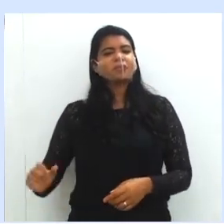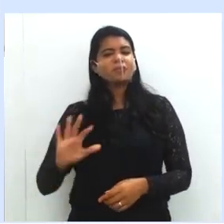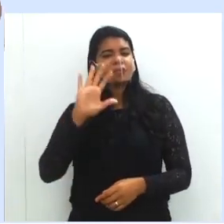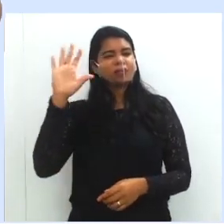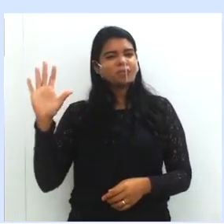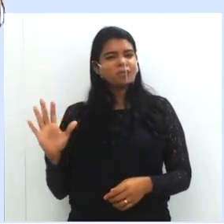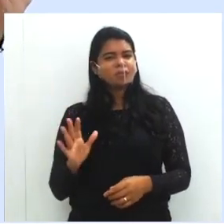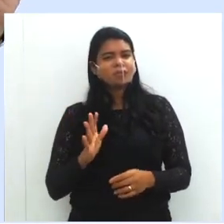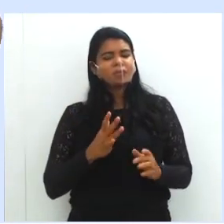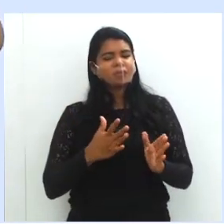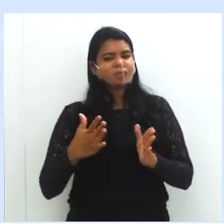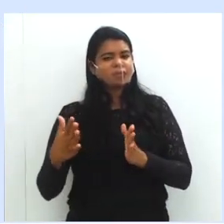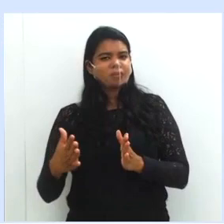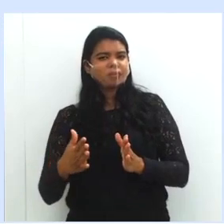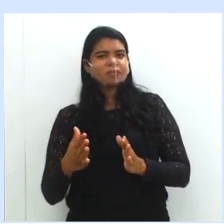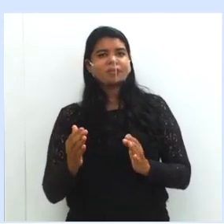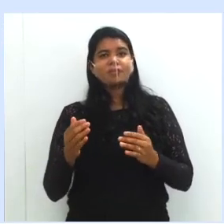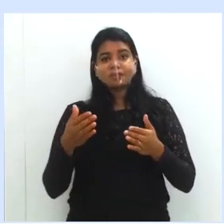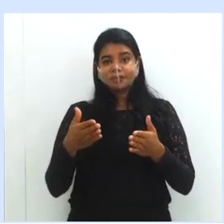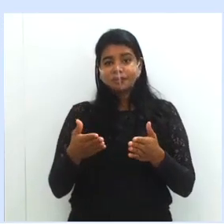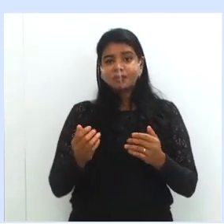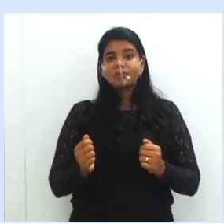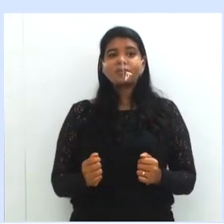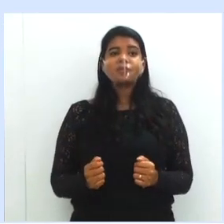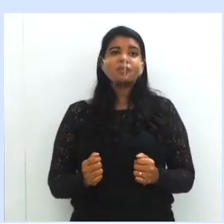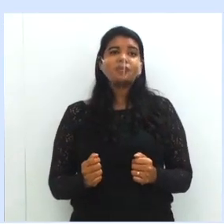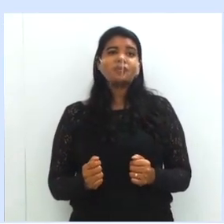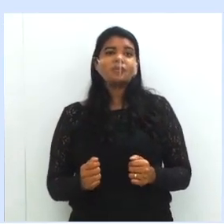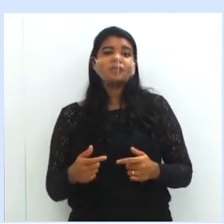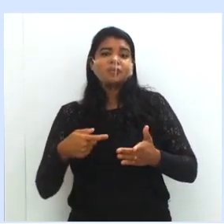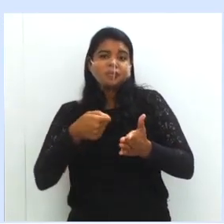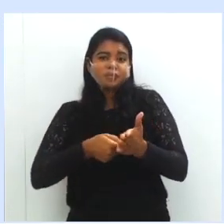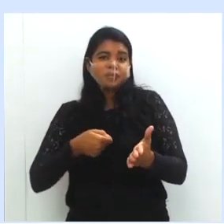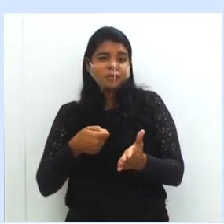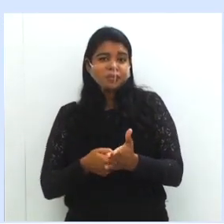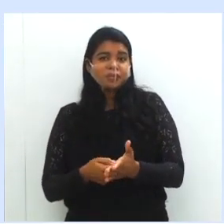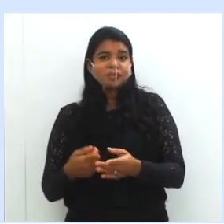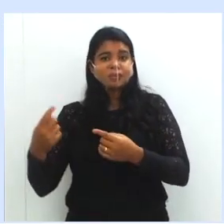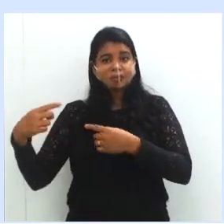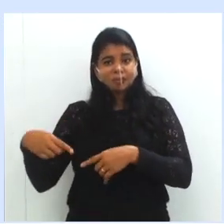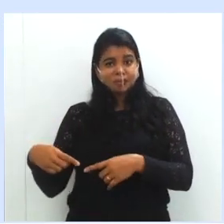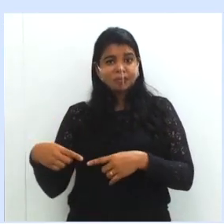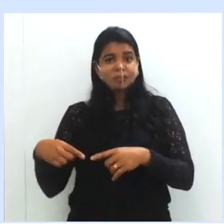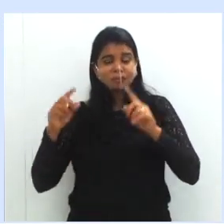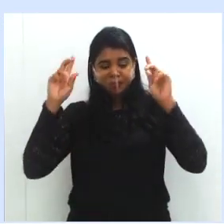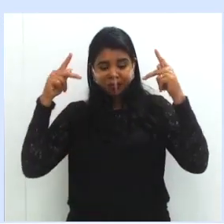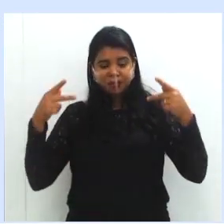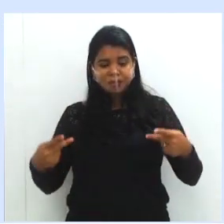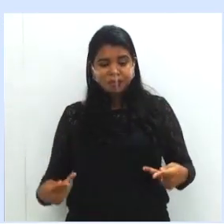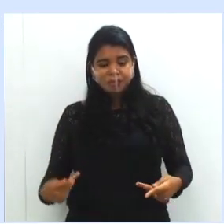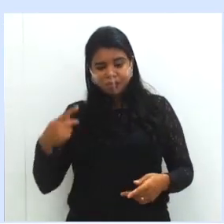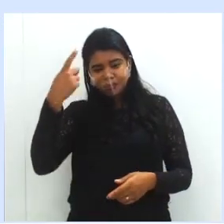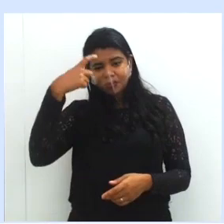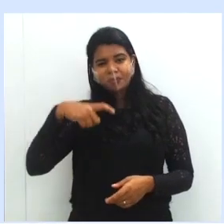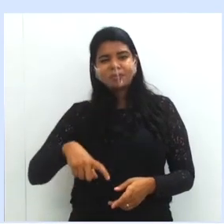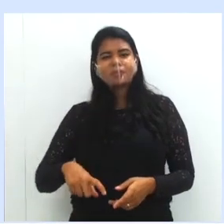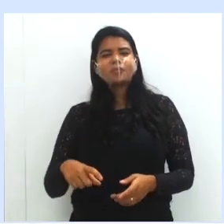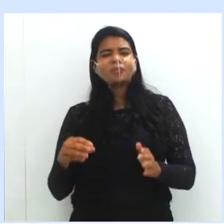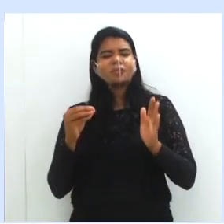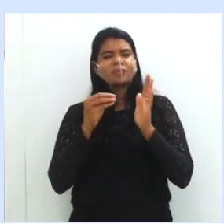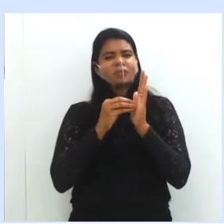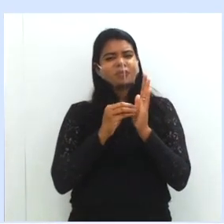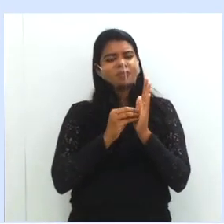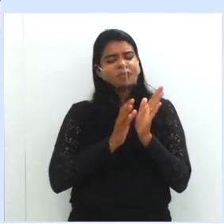públicas vão emergir, vão lutar contra tudo aquilo que fere a dignidade humana, tanto na questão